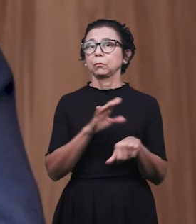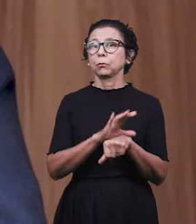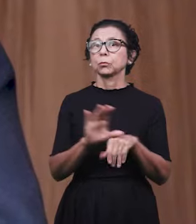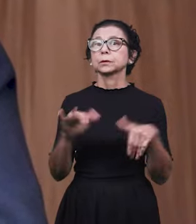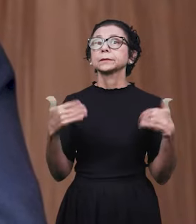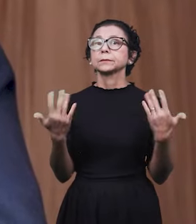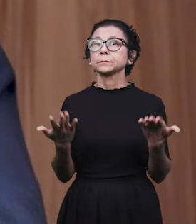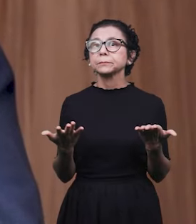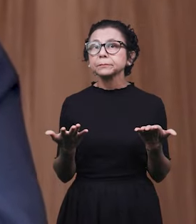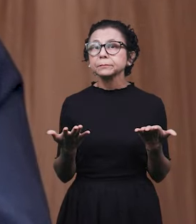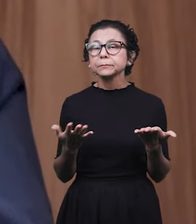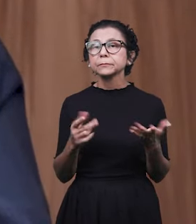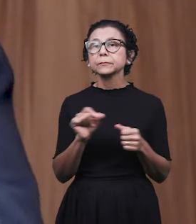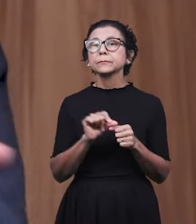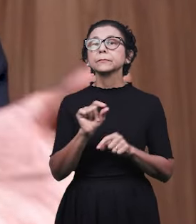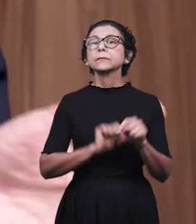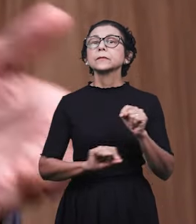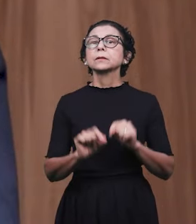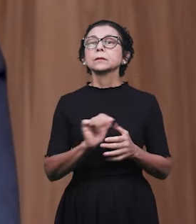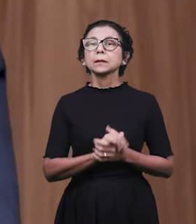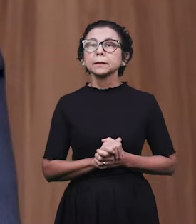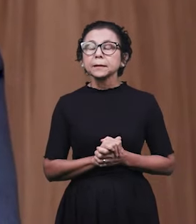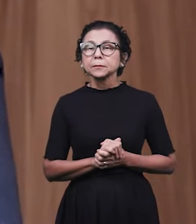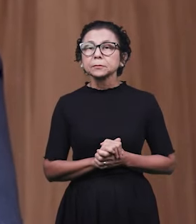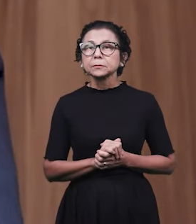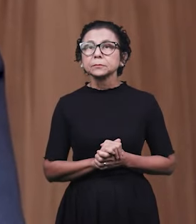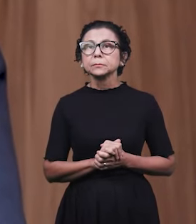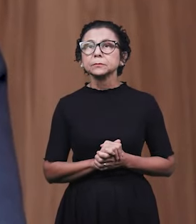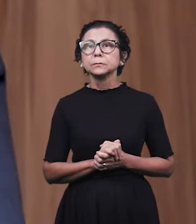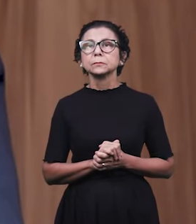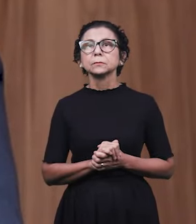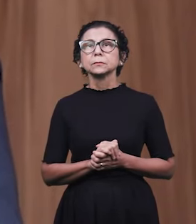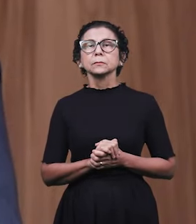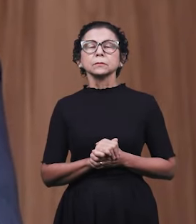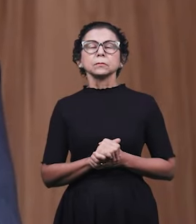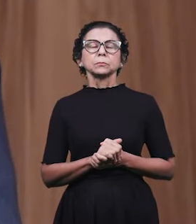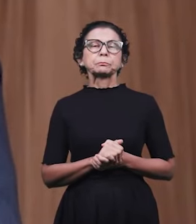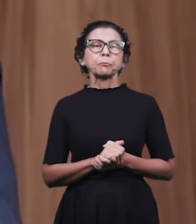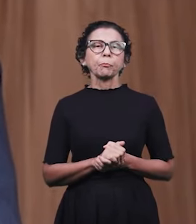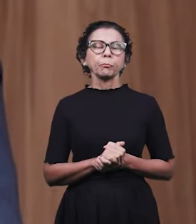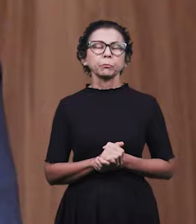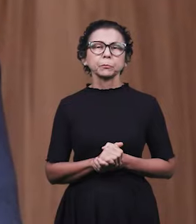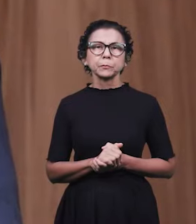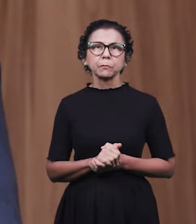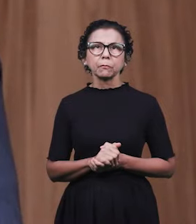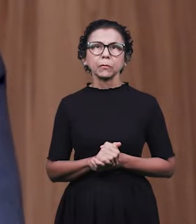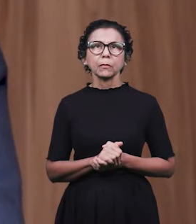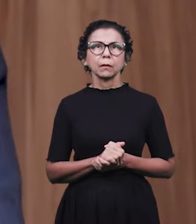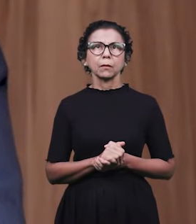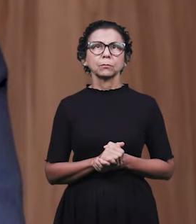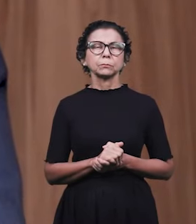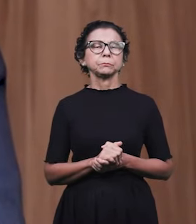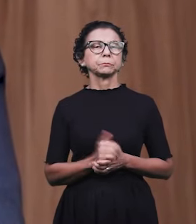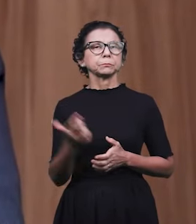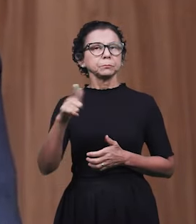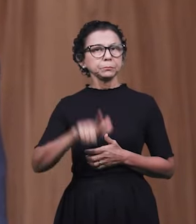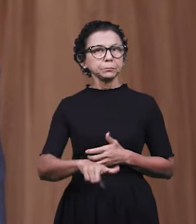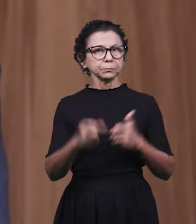vai ser? Você largou de mão e tudo isso é muito importante, né? Já dissemos isso aqui, vamos